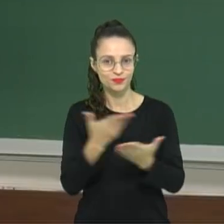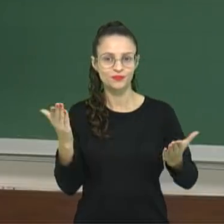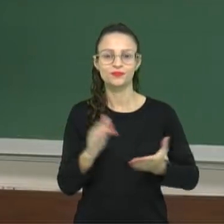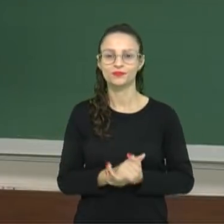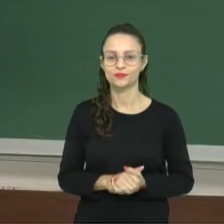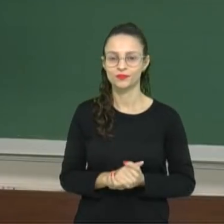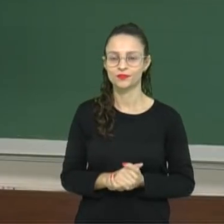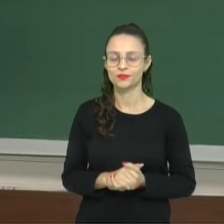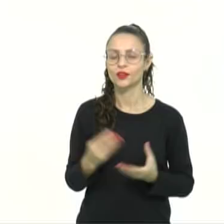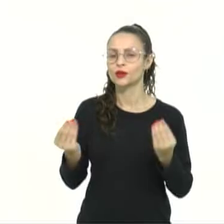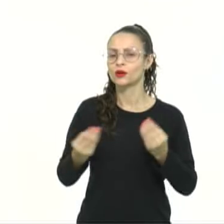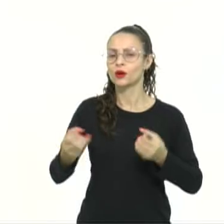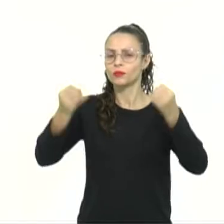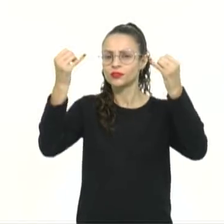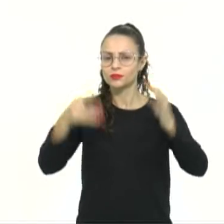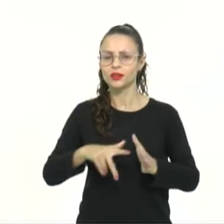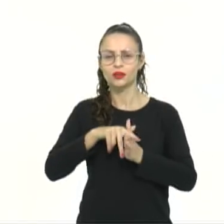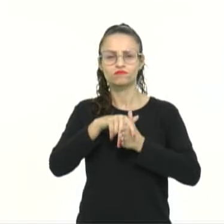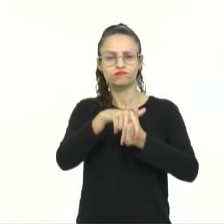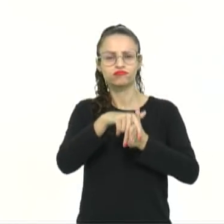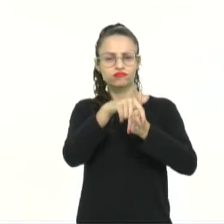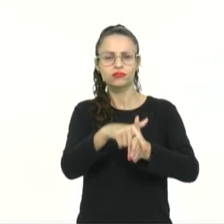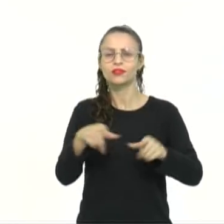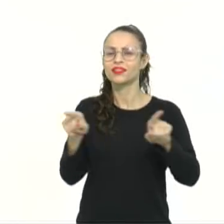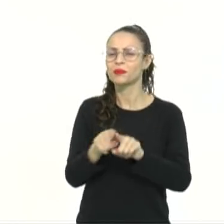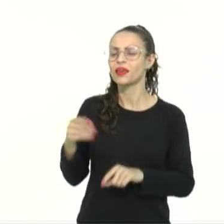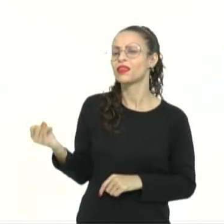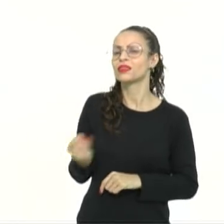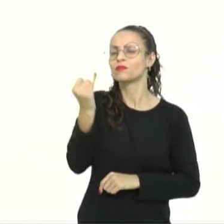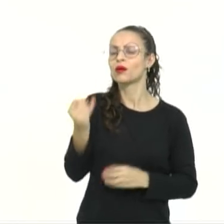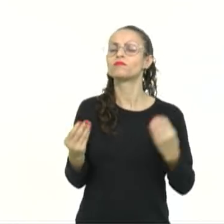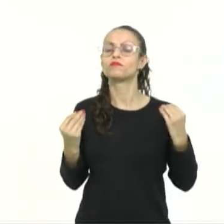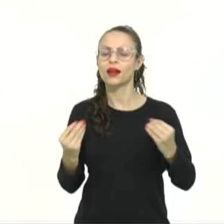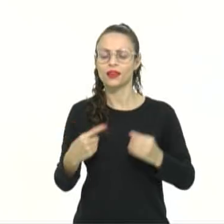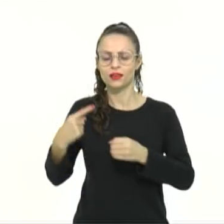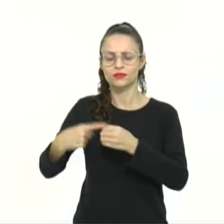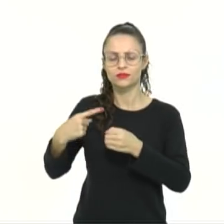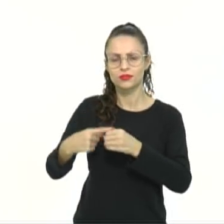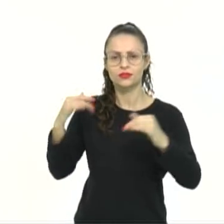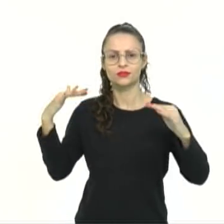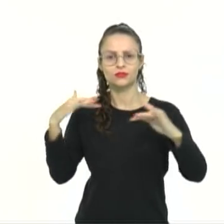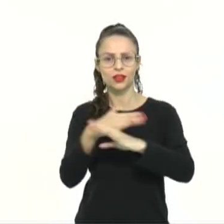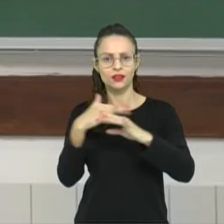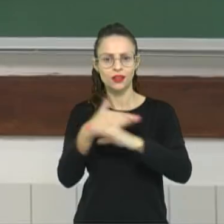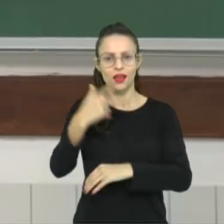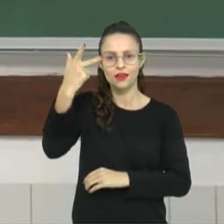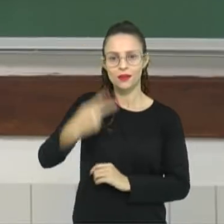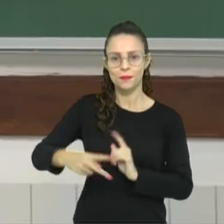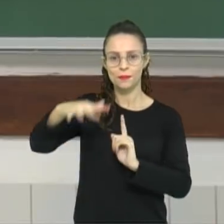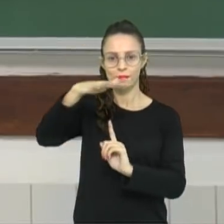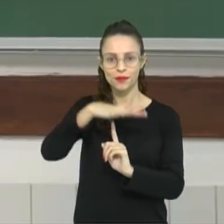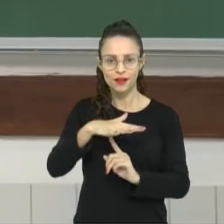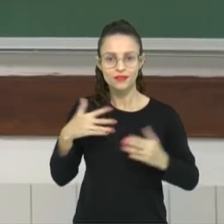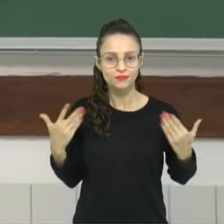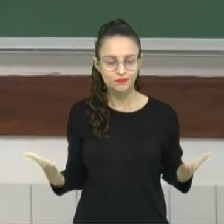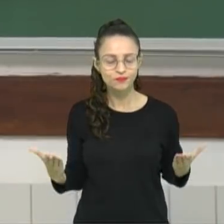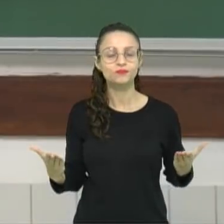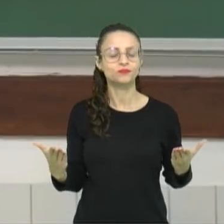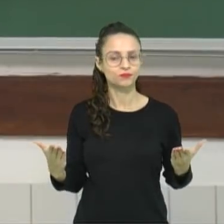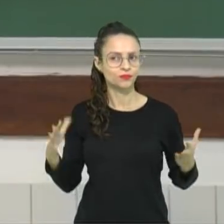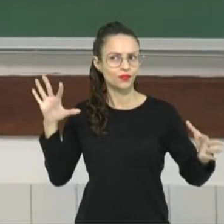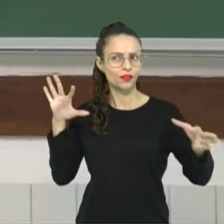vocês. Como pode ser descrito o tropeirismo e qual sua importância para a urbanização paranaense? Então, ligando